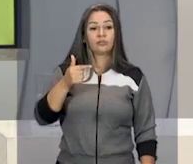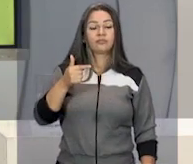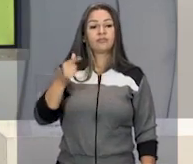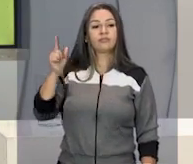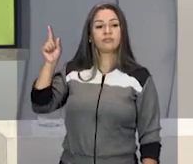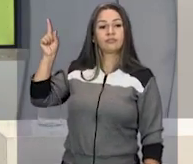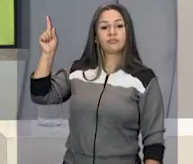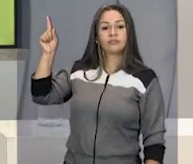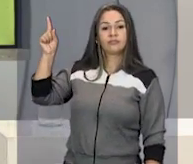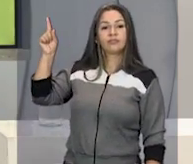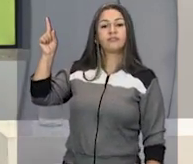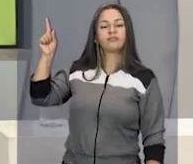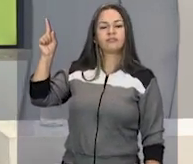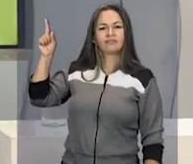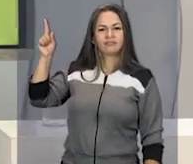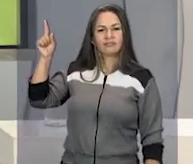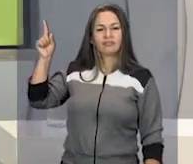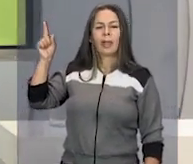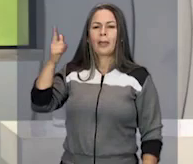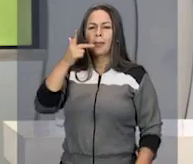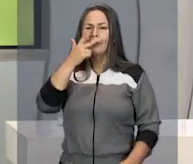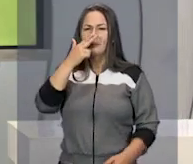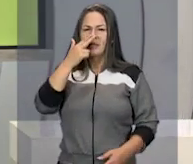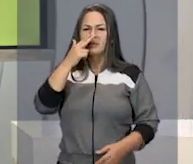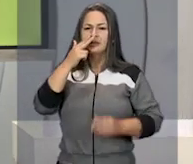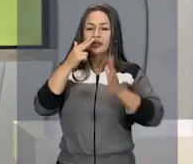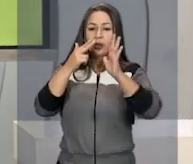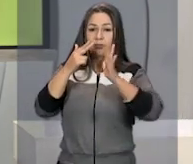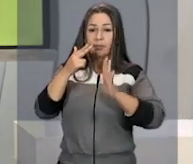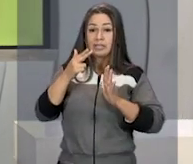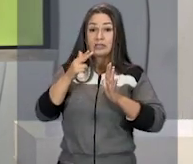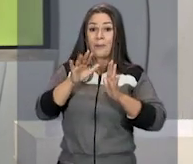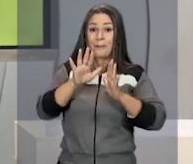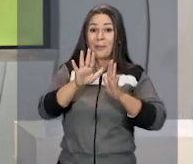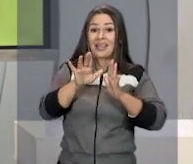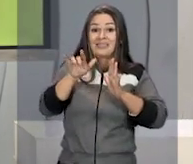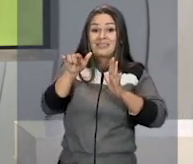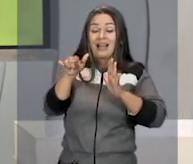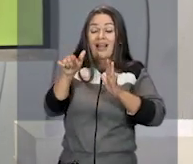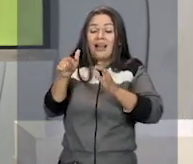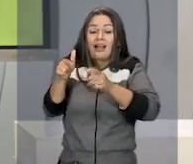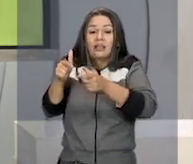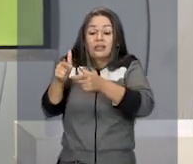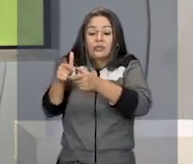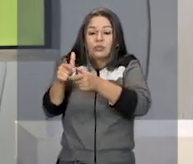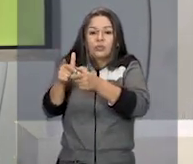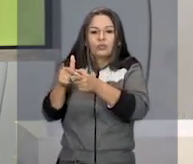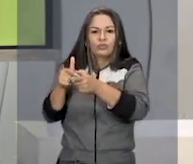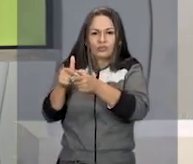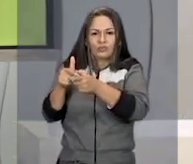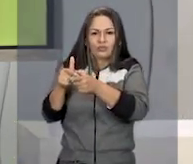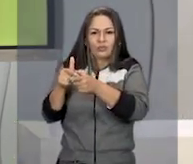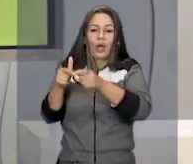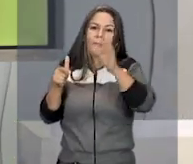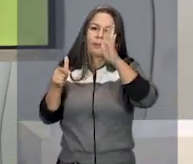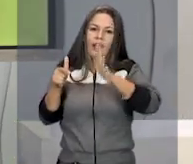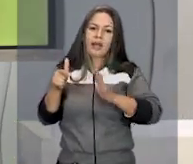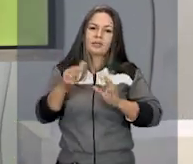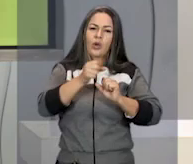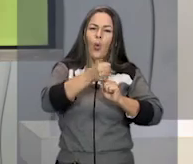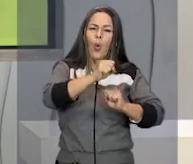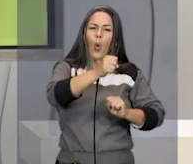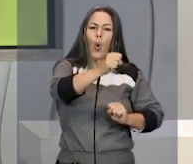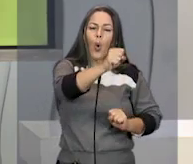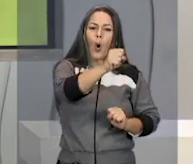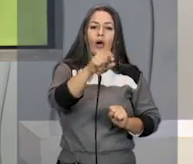ou seja, uma população parecida com a do Brasil, só que um país que é um arquipélago, são várias ilhas, muito menor do que o nosso território. E a